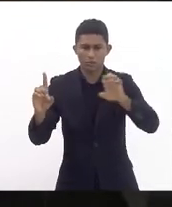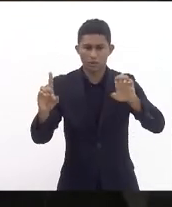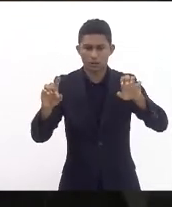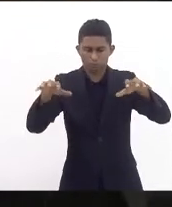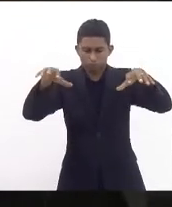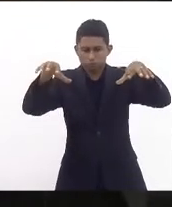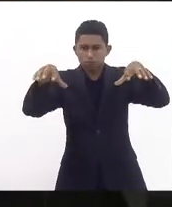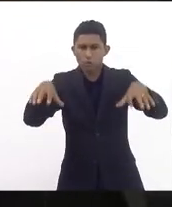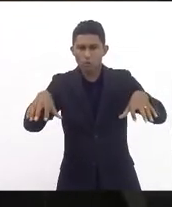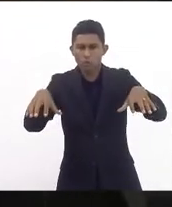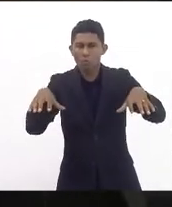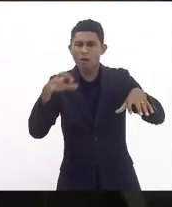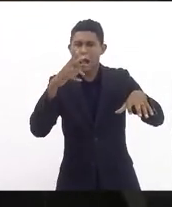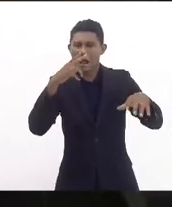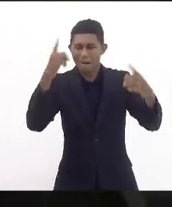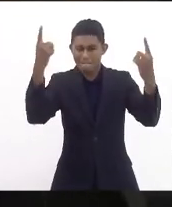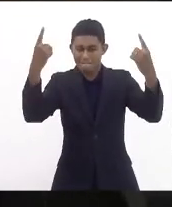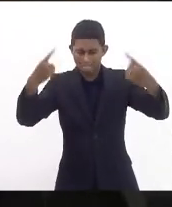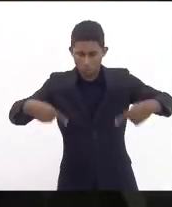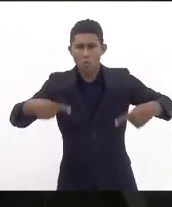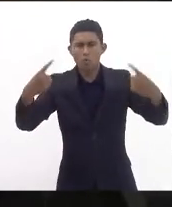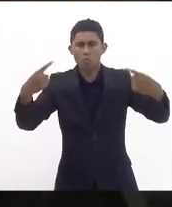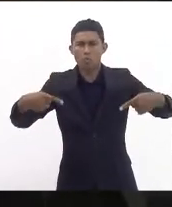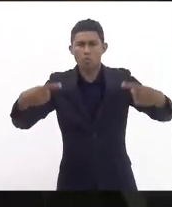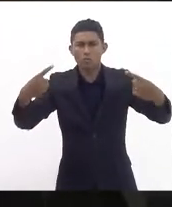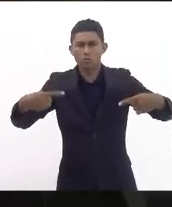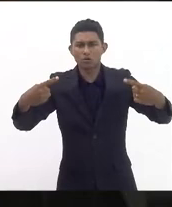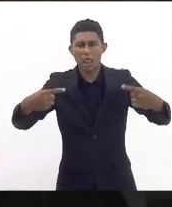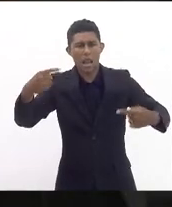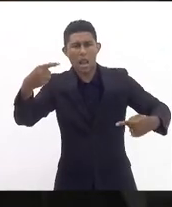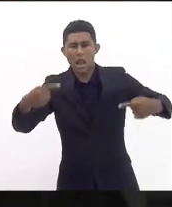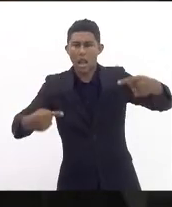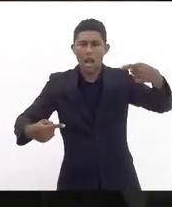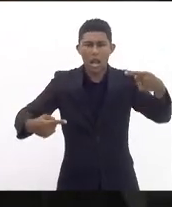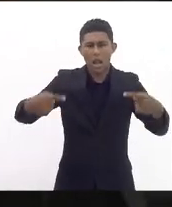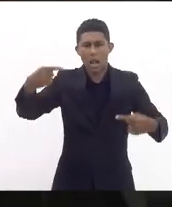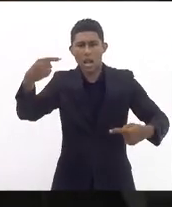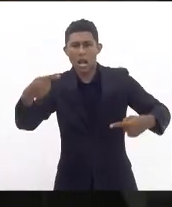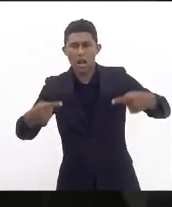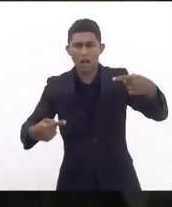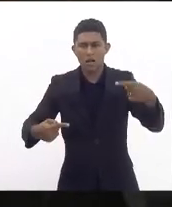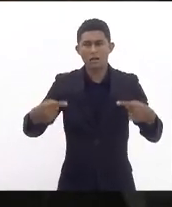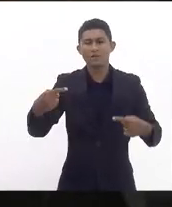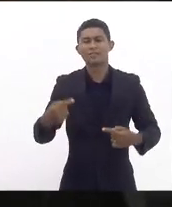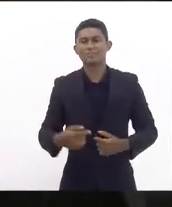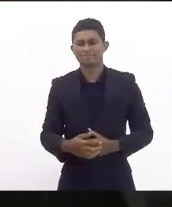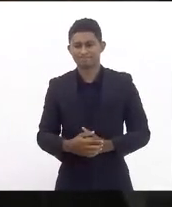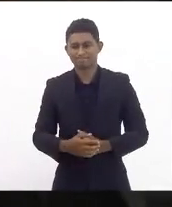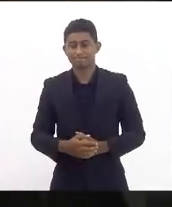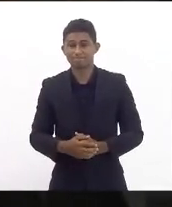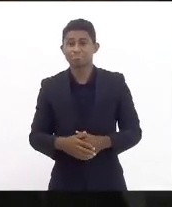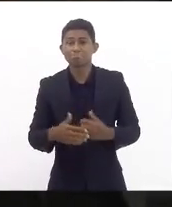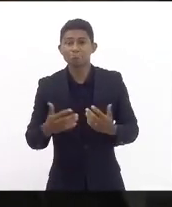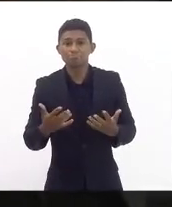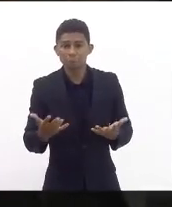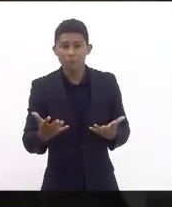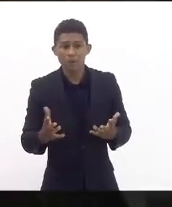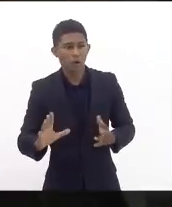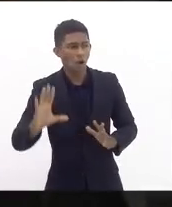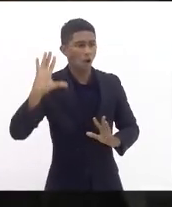nesse embate sistêmico que desenvolvem Eles tomam conta dos